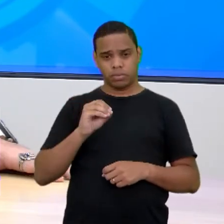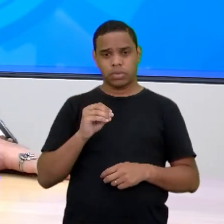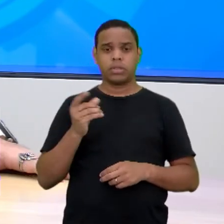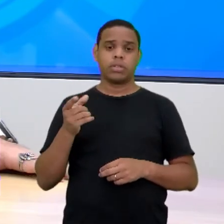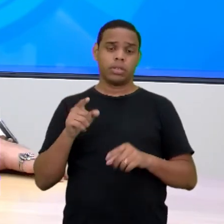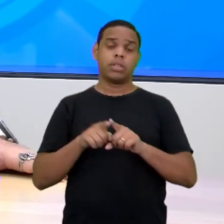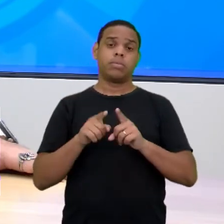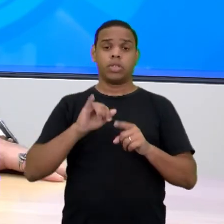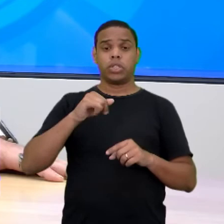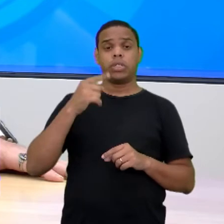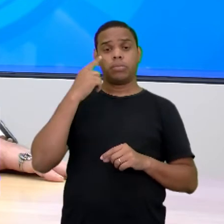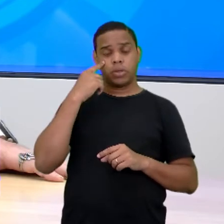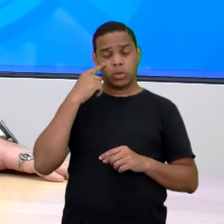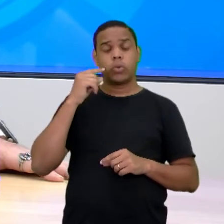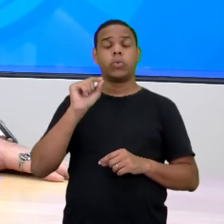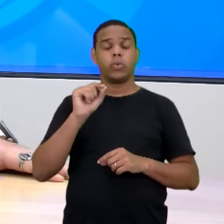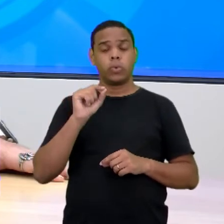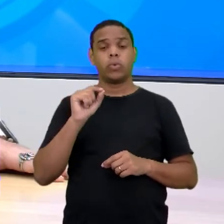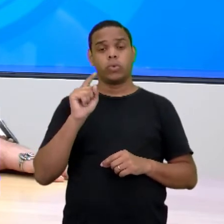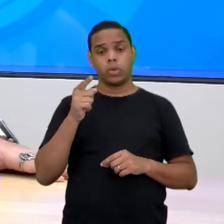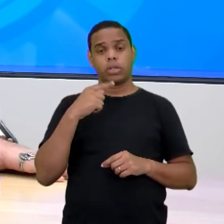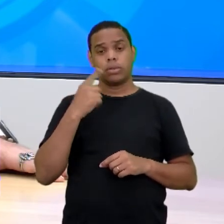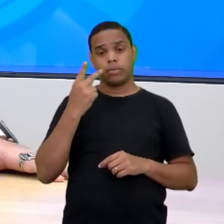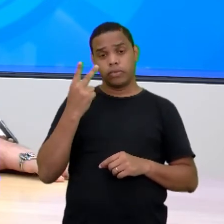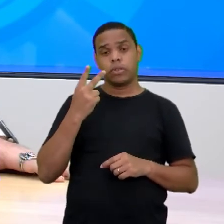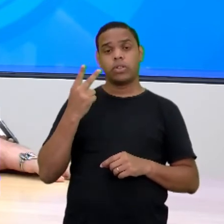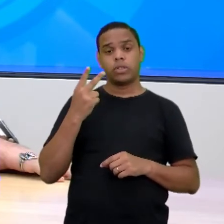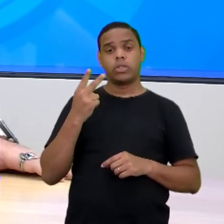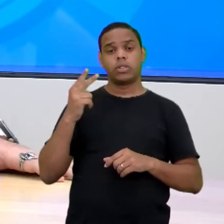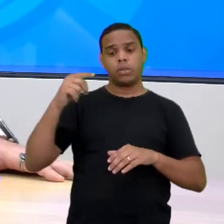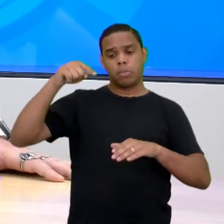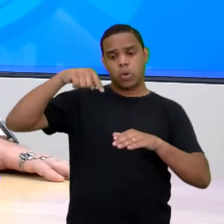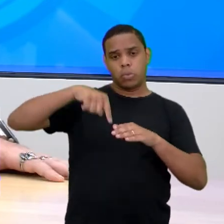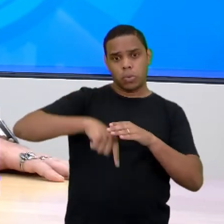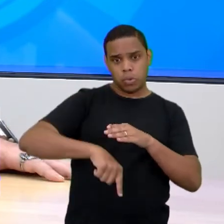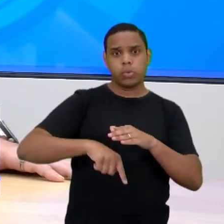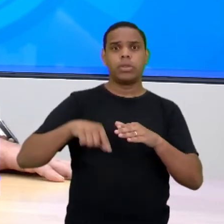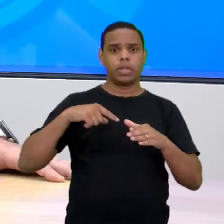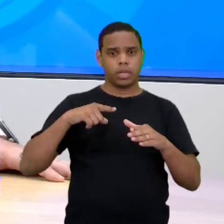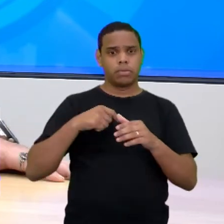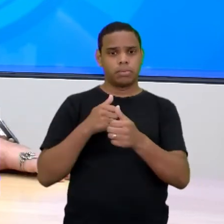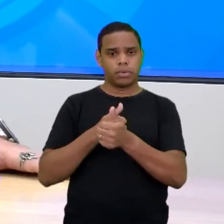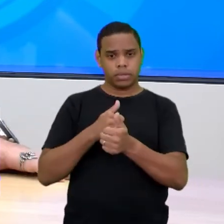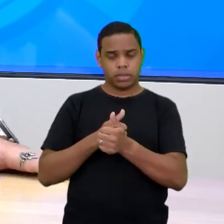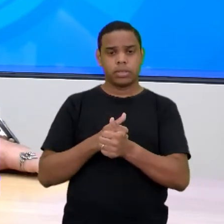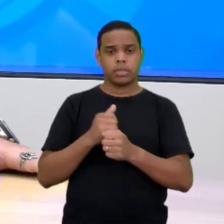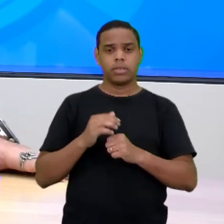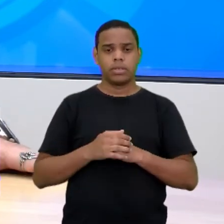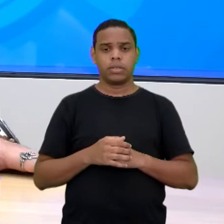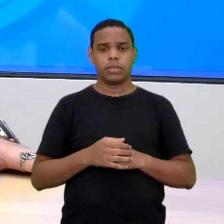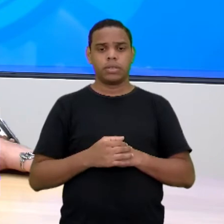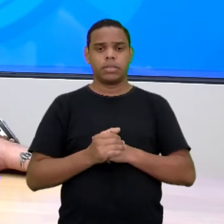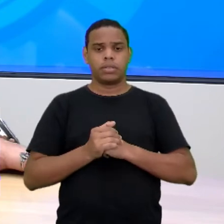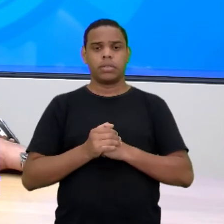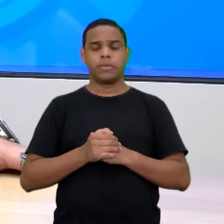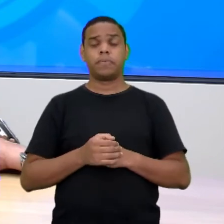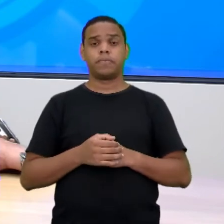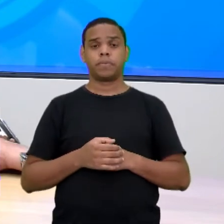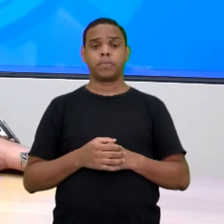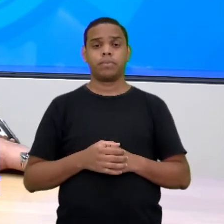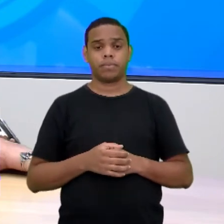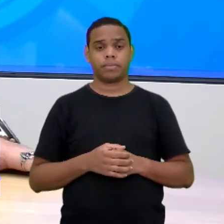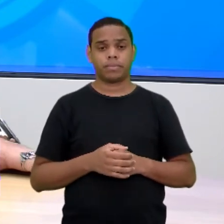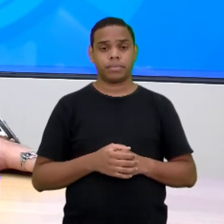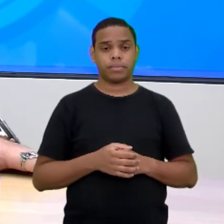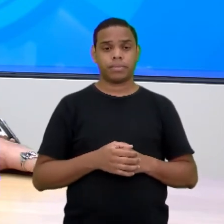do Japão, que é considerada aí a segunda maior fossa em profundidade, só perde aí para fossas marianas.